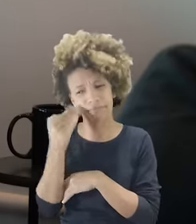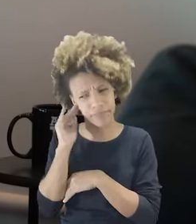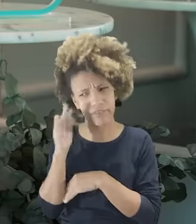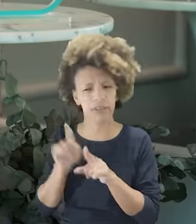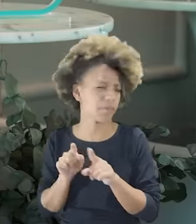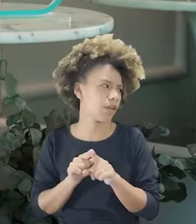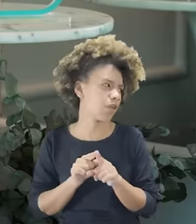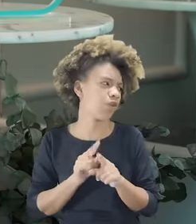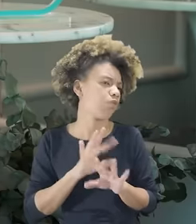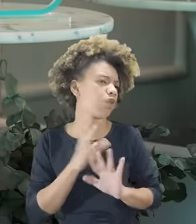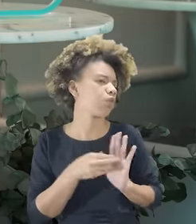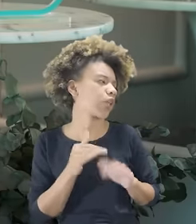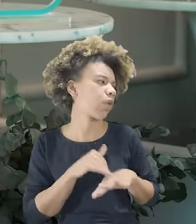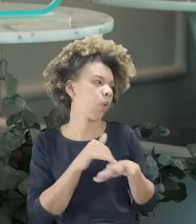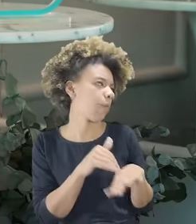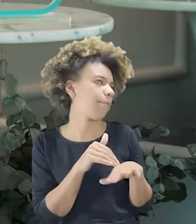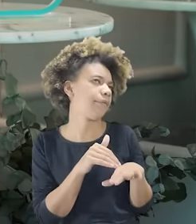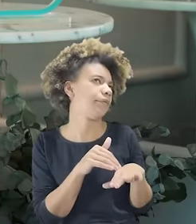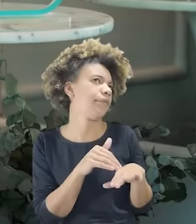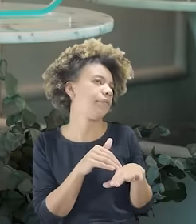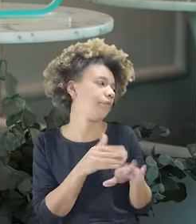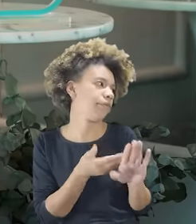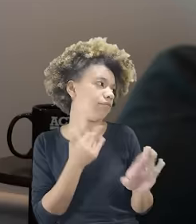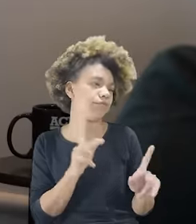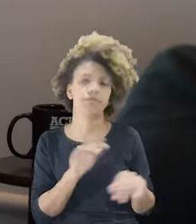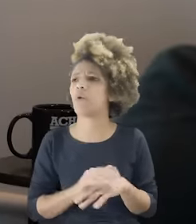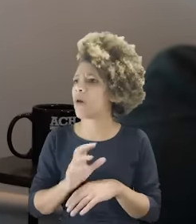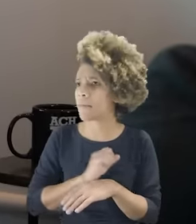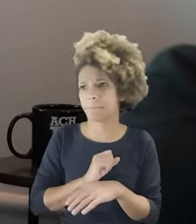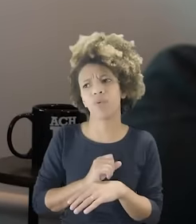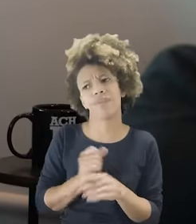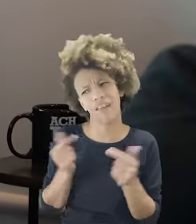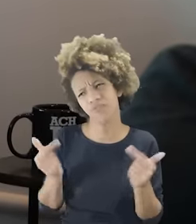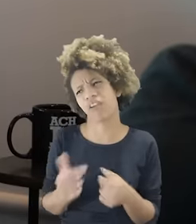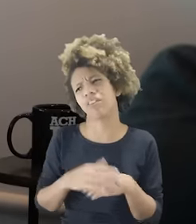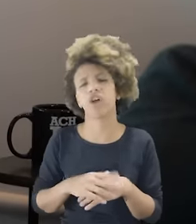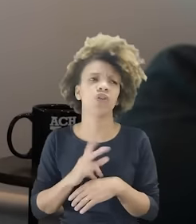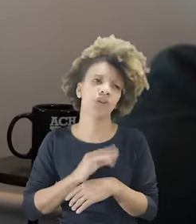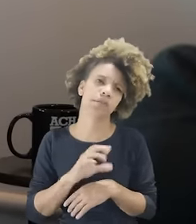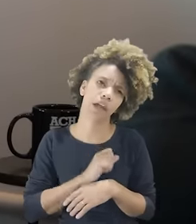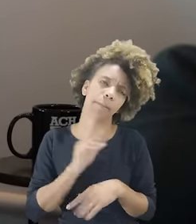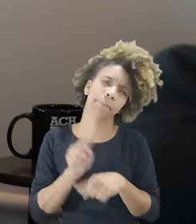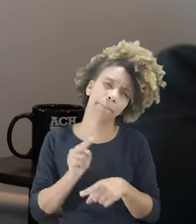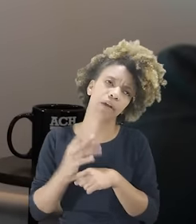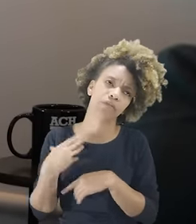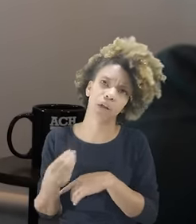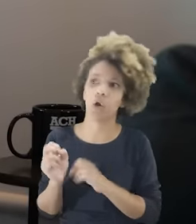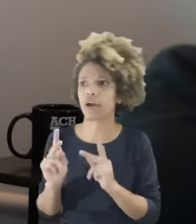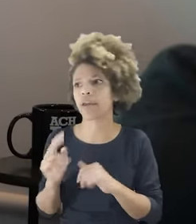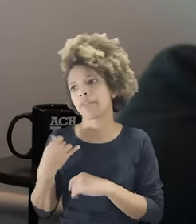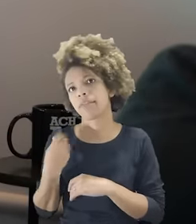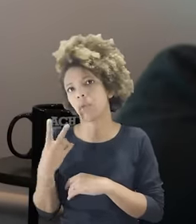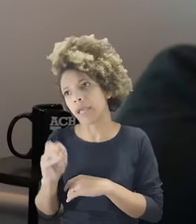que não ama também nem tudo é nem tudo a culpa é de fora né o amor incondicional não é muito chato aí tem que amar o teu filho incondicionalmente Tá bom mas